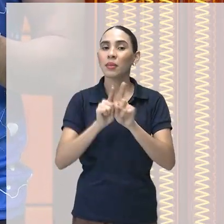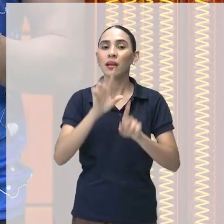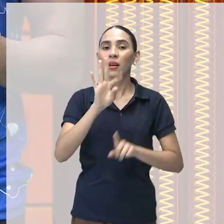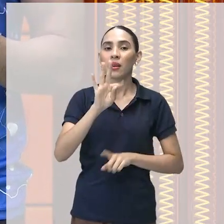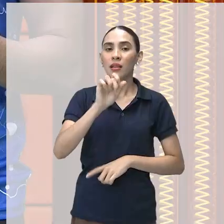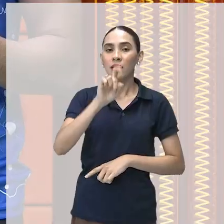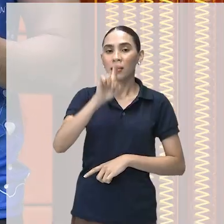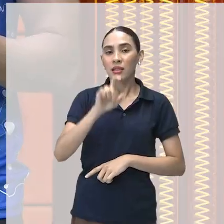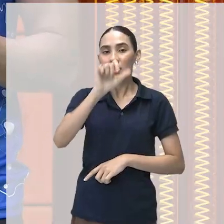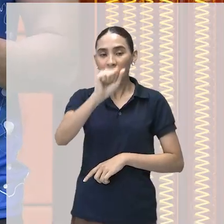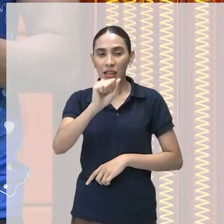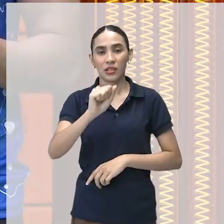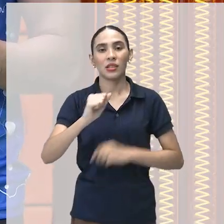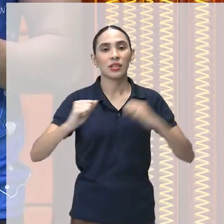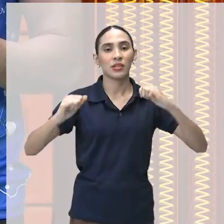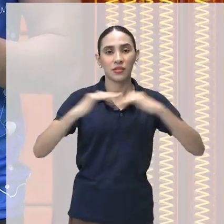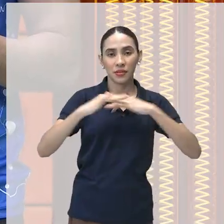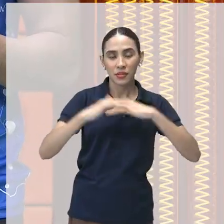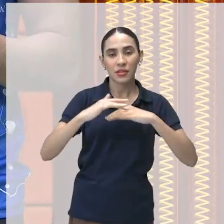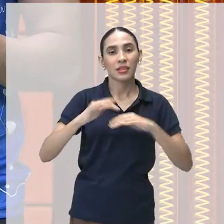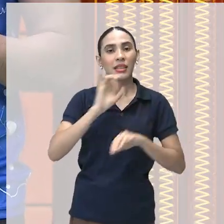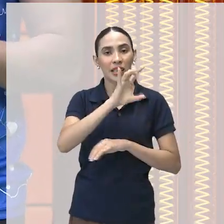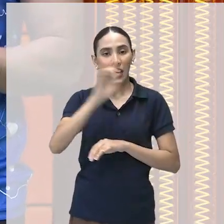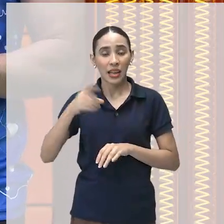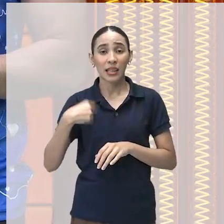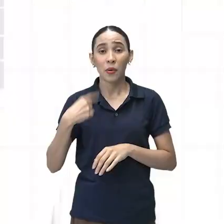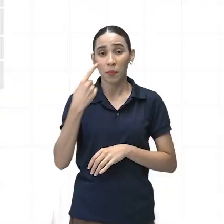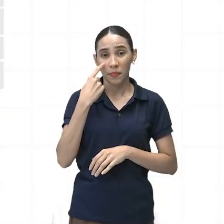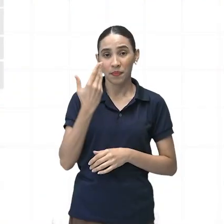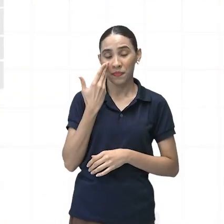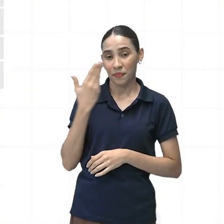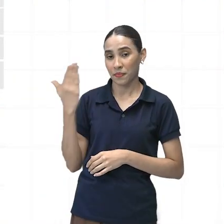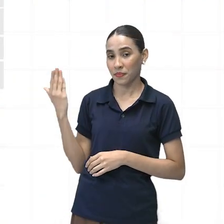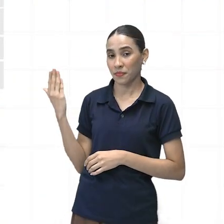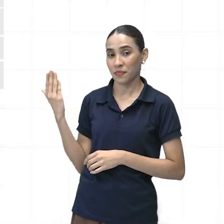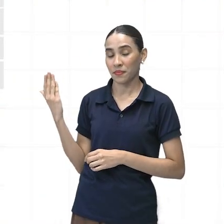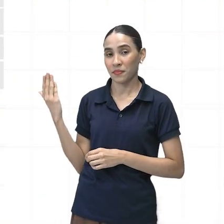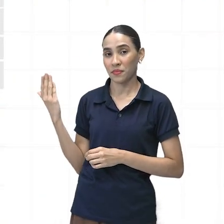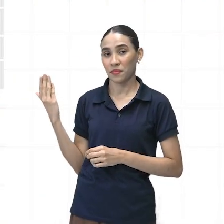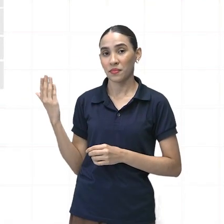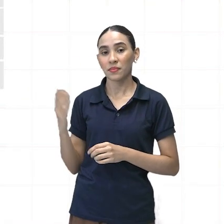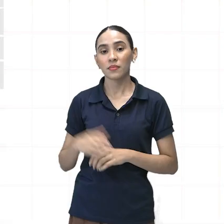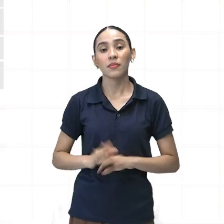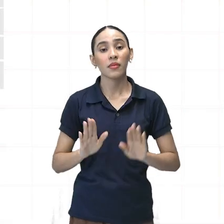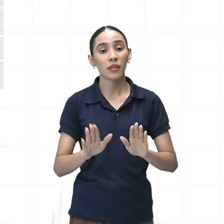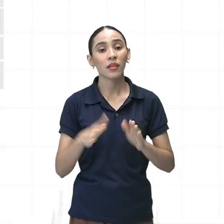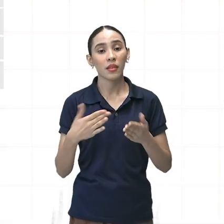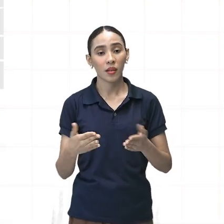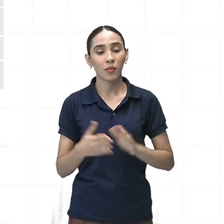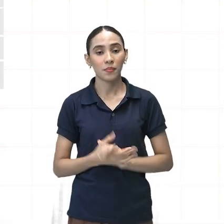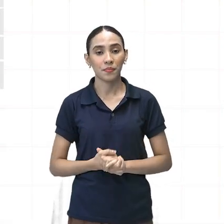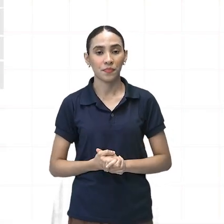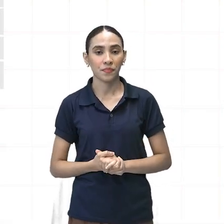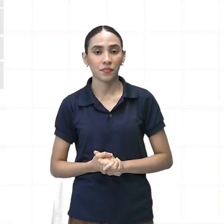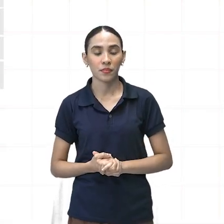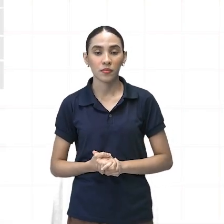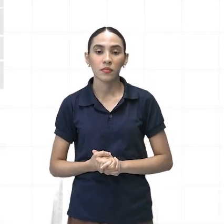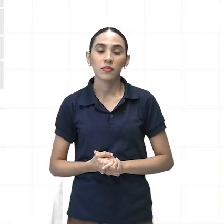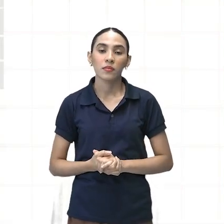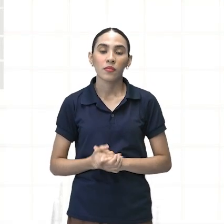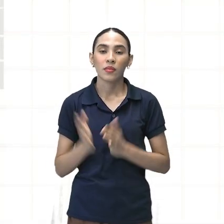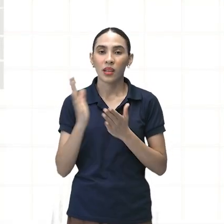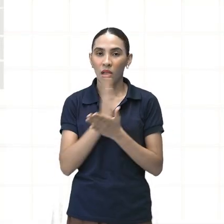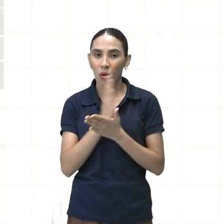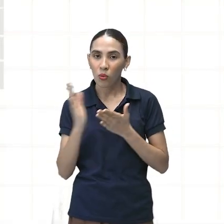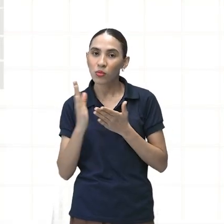taxa de urbanização de cada continente. Eu gostaria que vocês observassem. Acompanhe aqui comigo. Bem, em outros